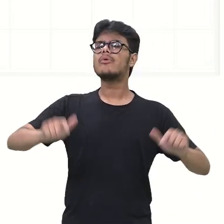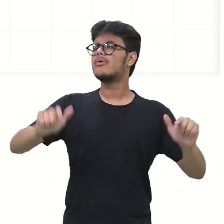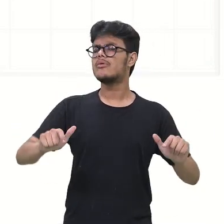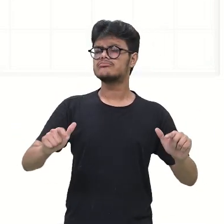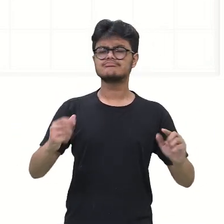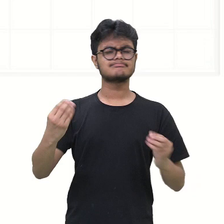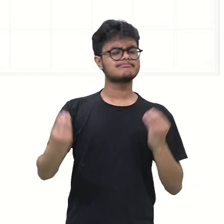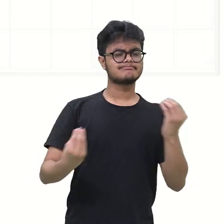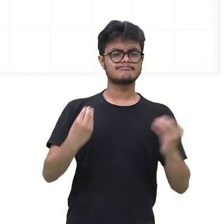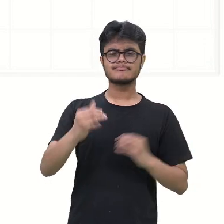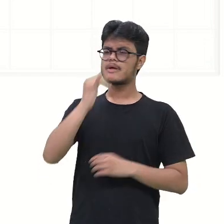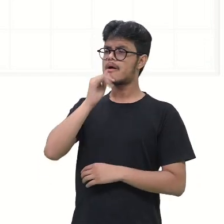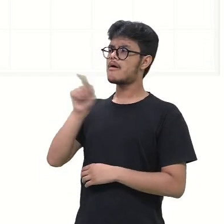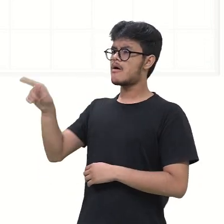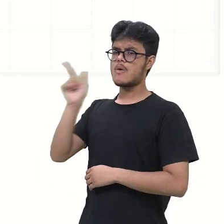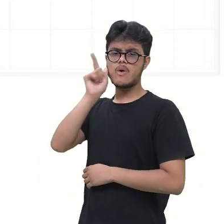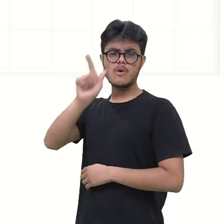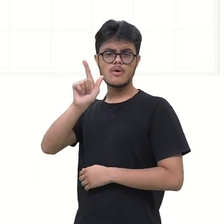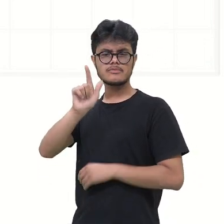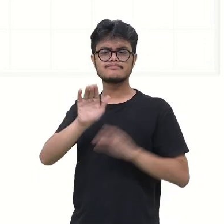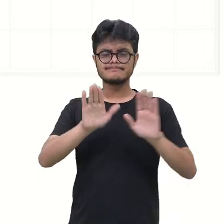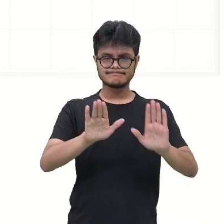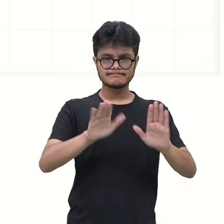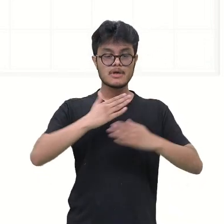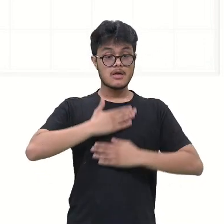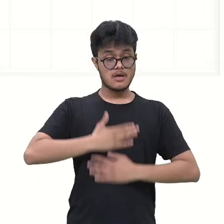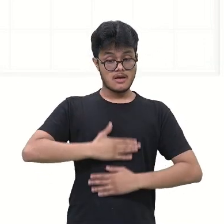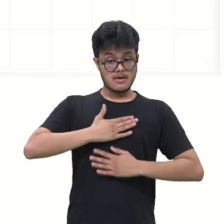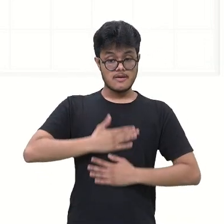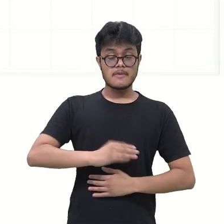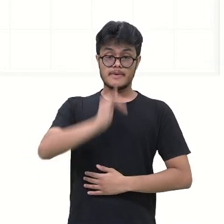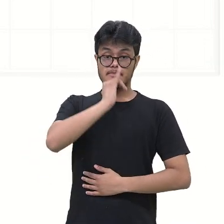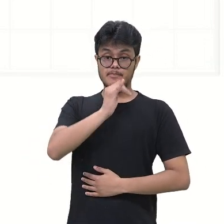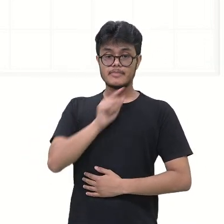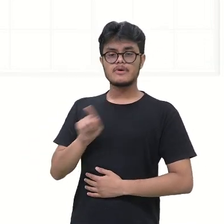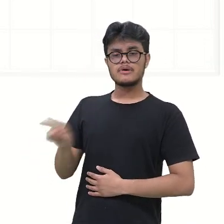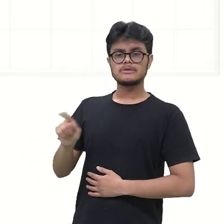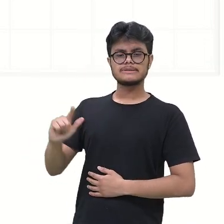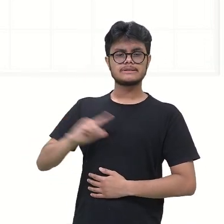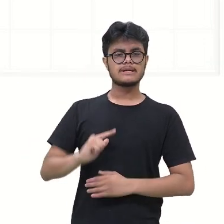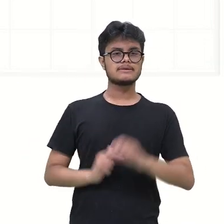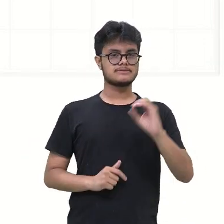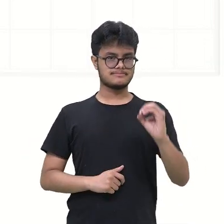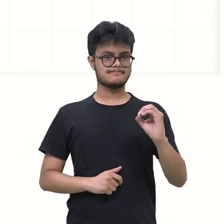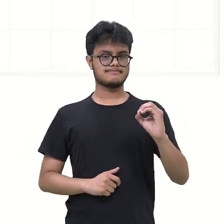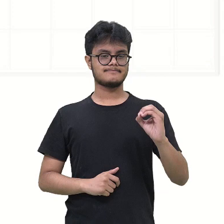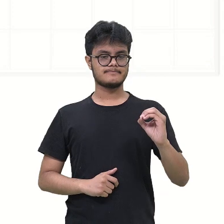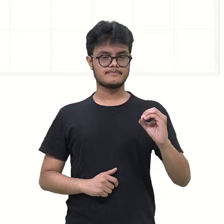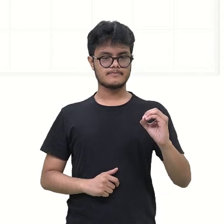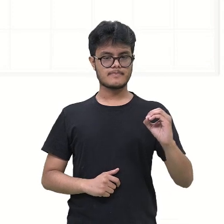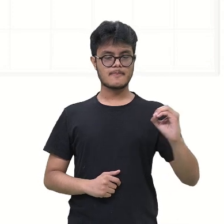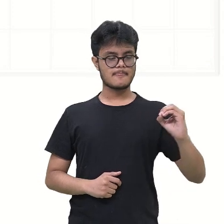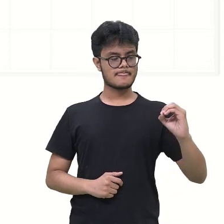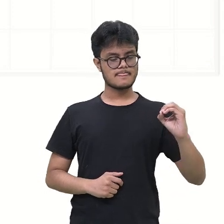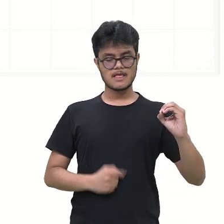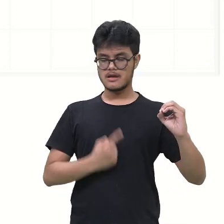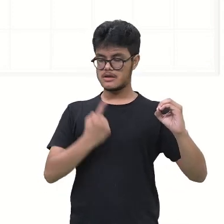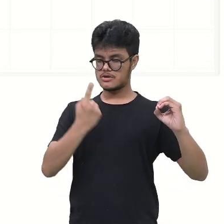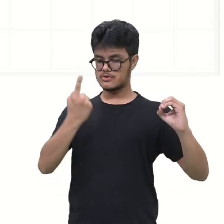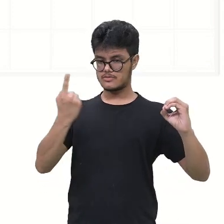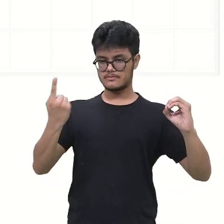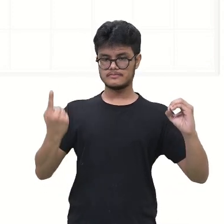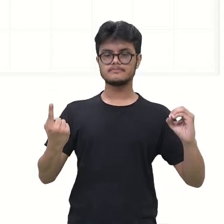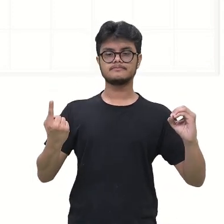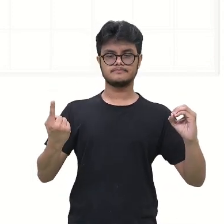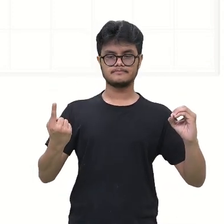reta. Então, a gente vai usar um espaço maior, tá? Então, aqui, ó, tem o 0, o 1 e